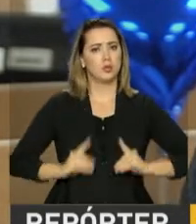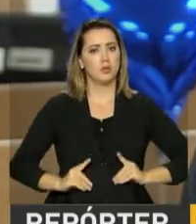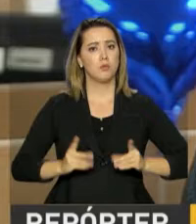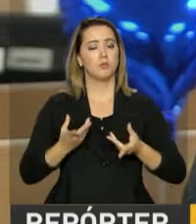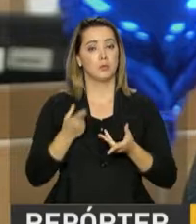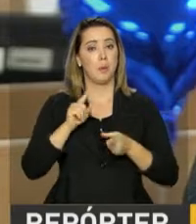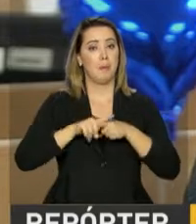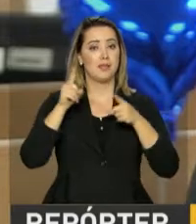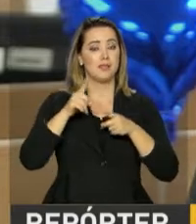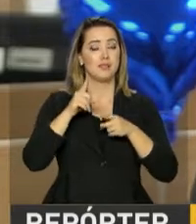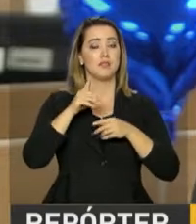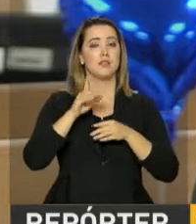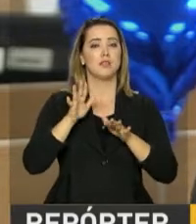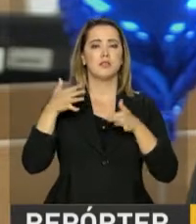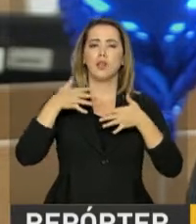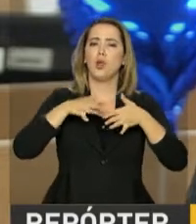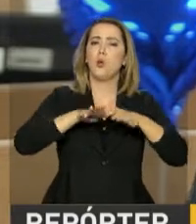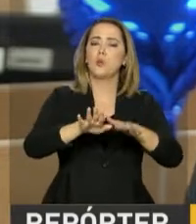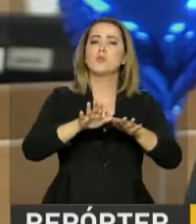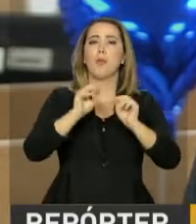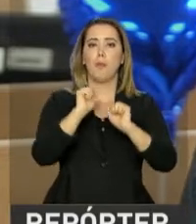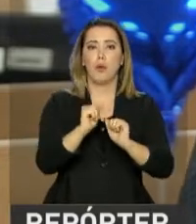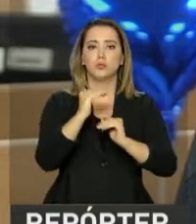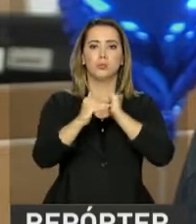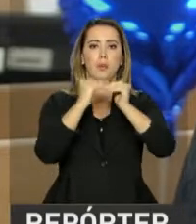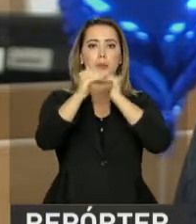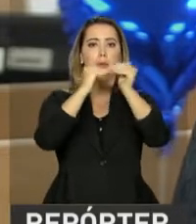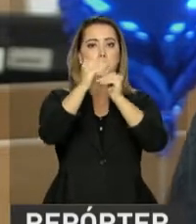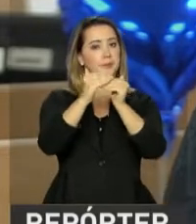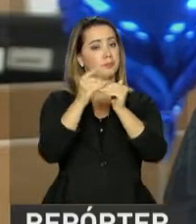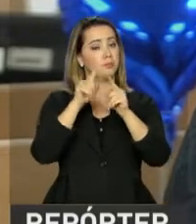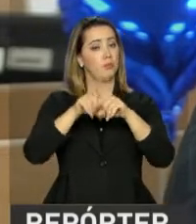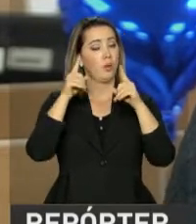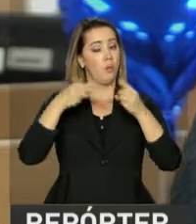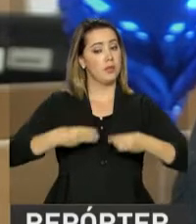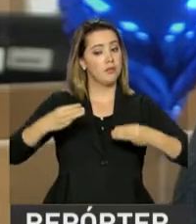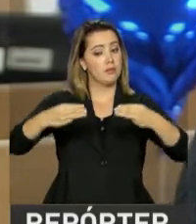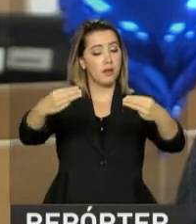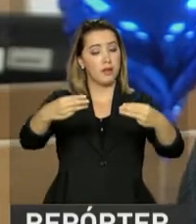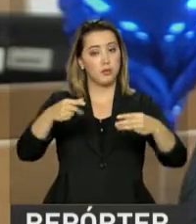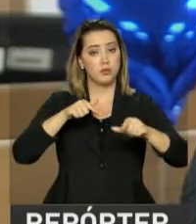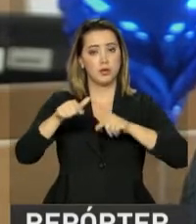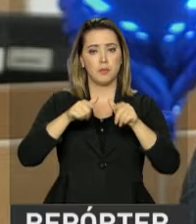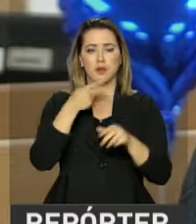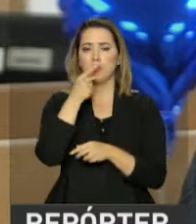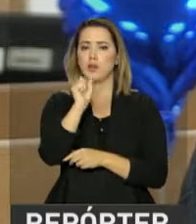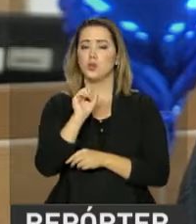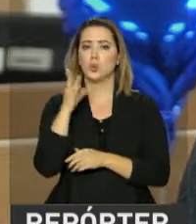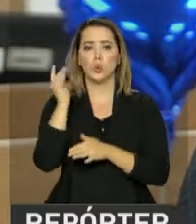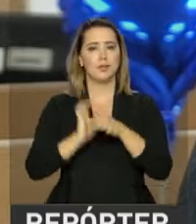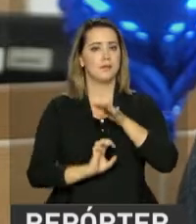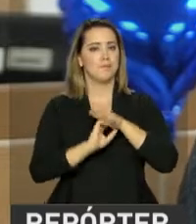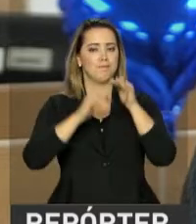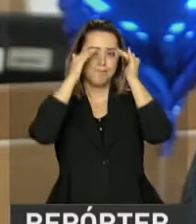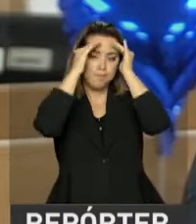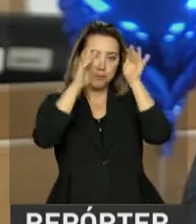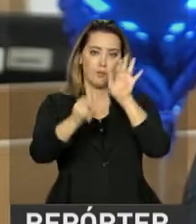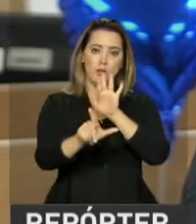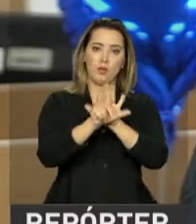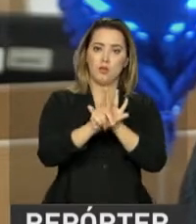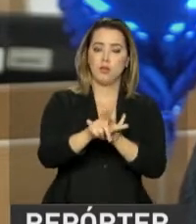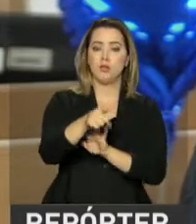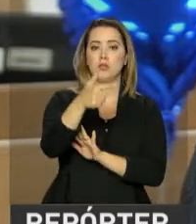mas essa inclusão poderia ser ainda maior segundo o ministério do trabalho se todas as empresas cumprissem a lei pelo